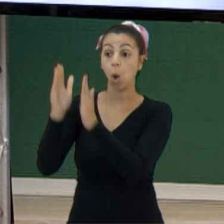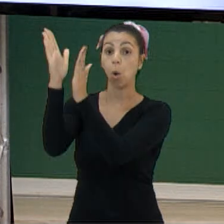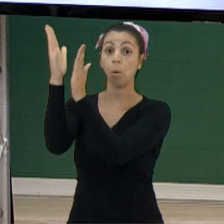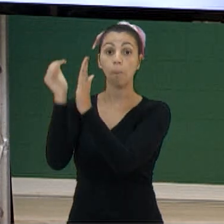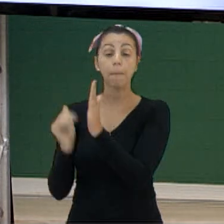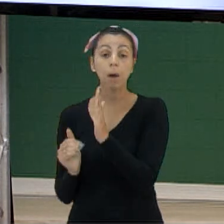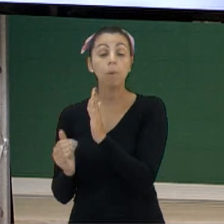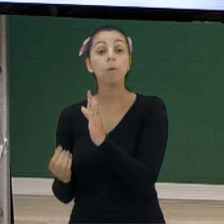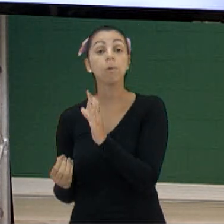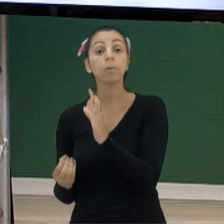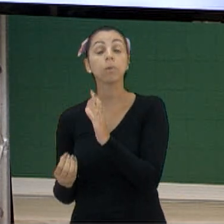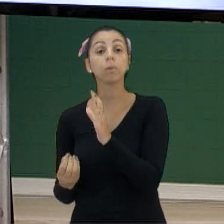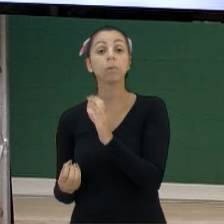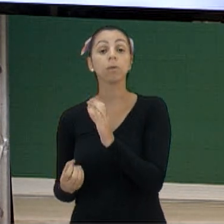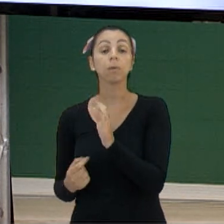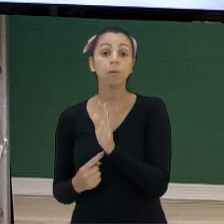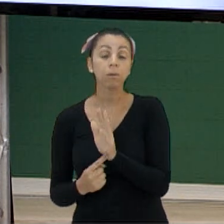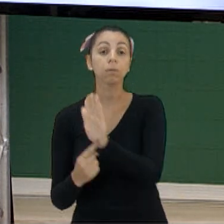ele vai aparecer